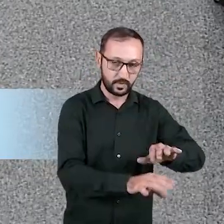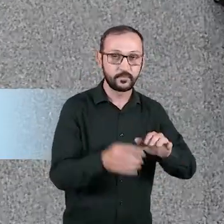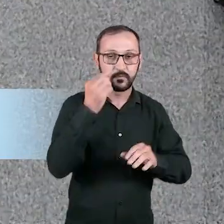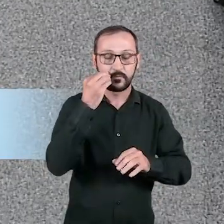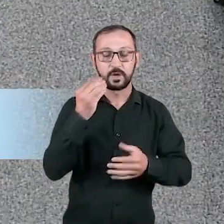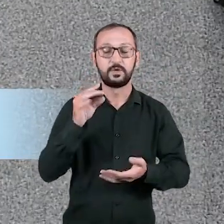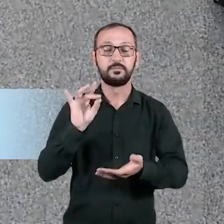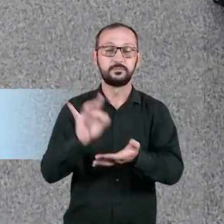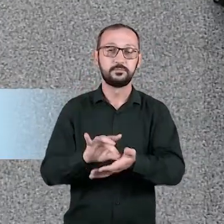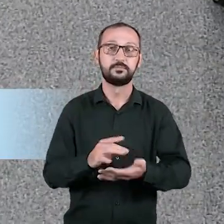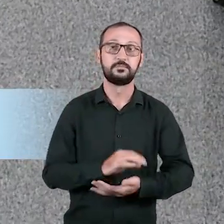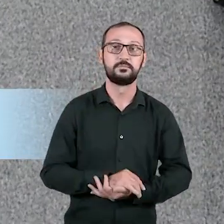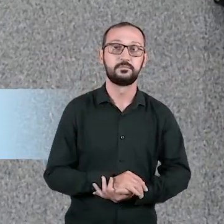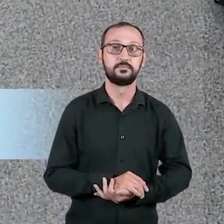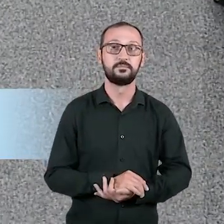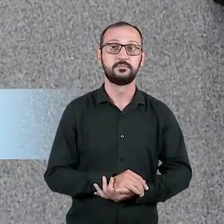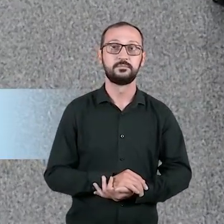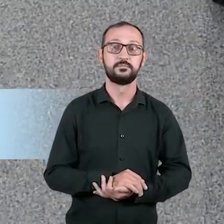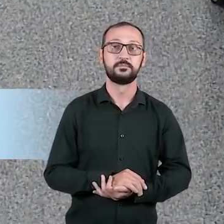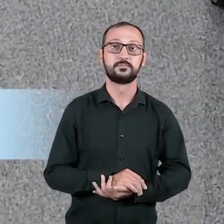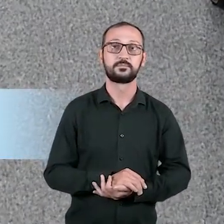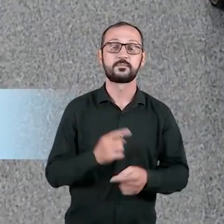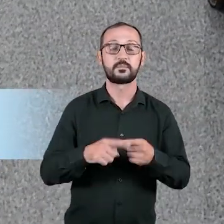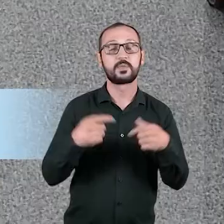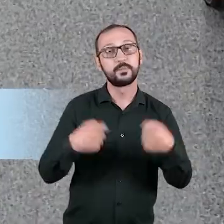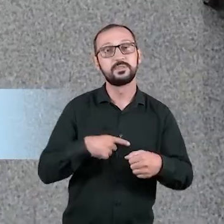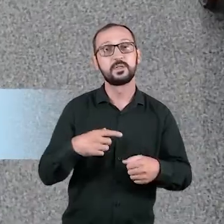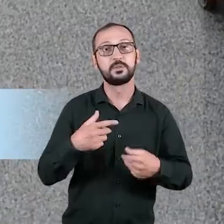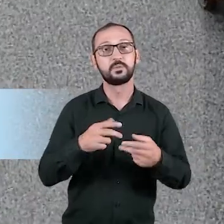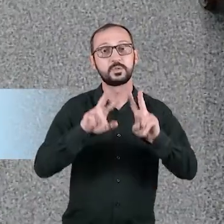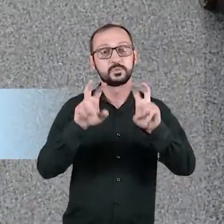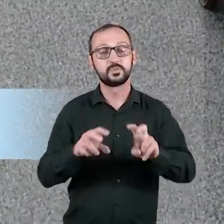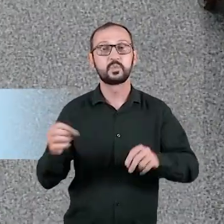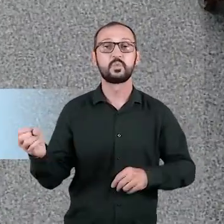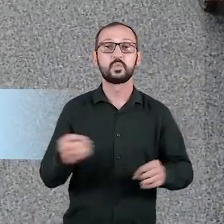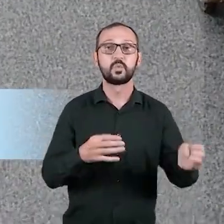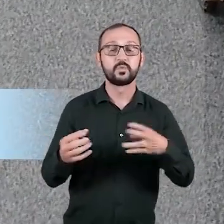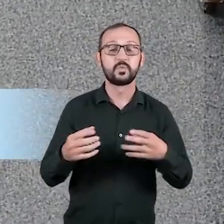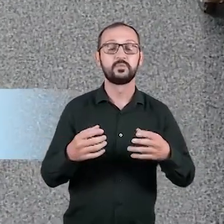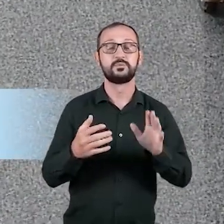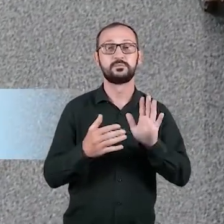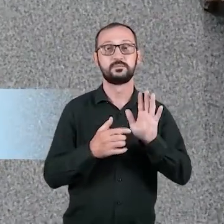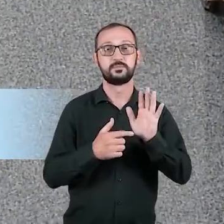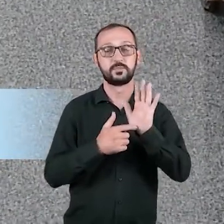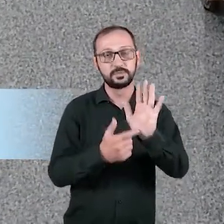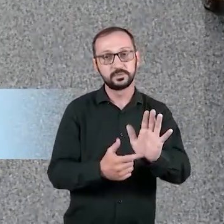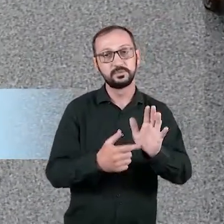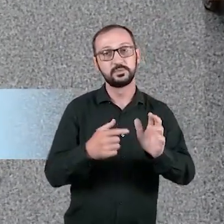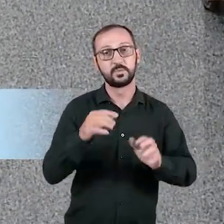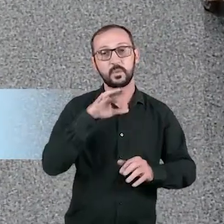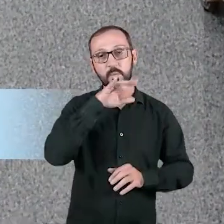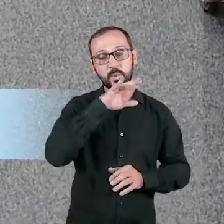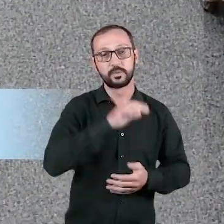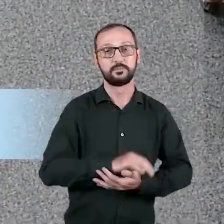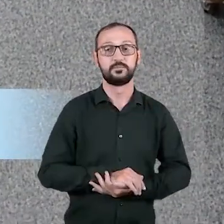traz? Né? Então, porque você tem que dar uma perspectiva nova, mesmo diante da coisa ruim. Né?